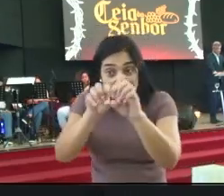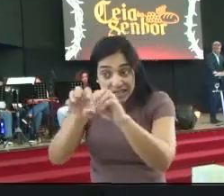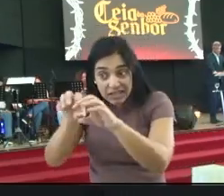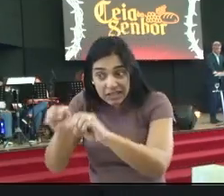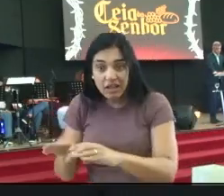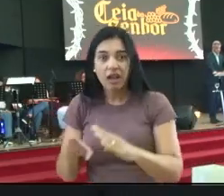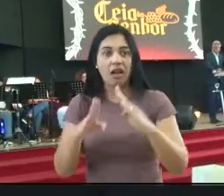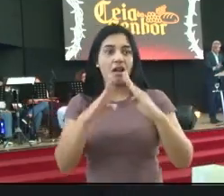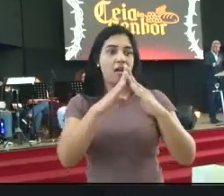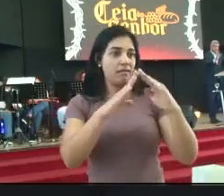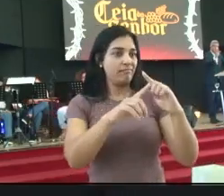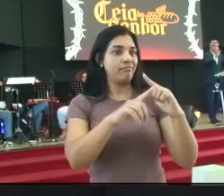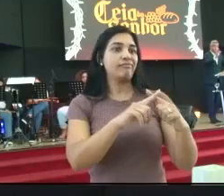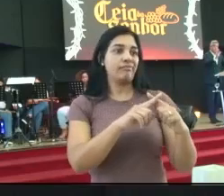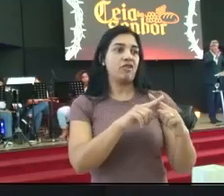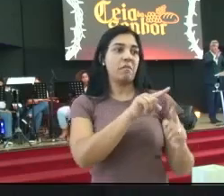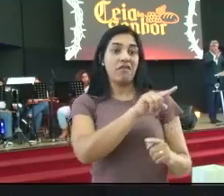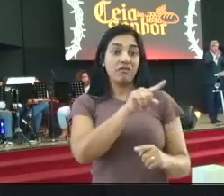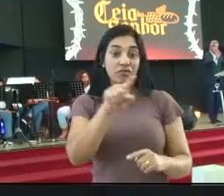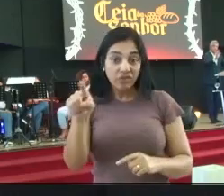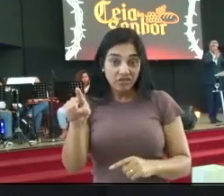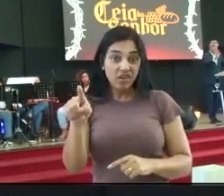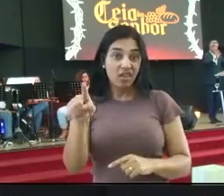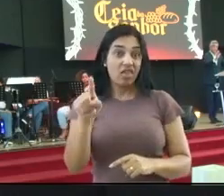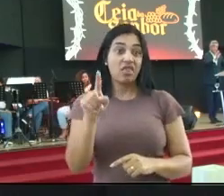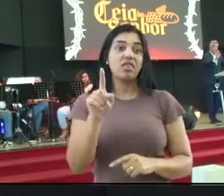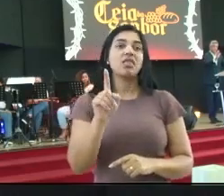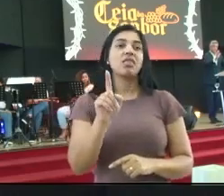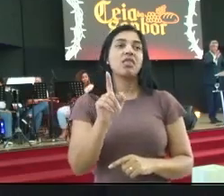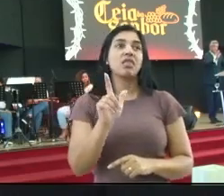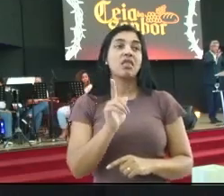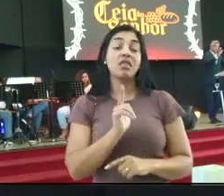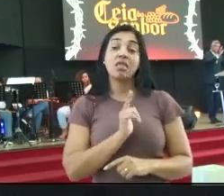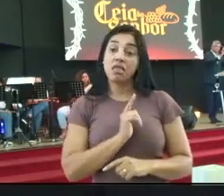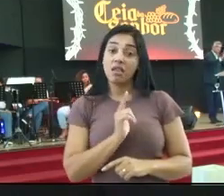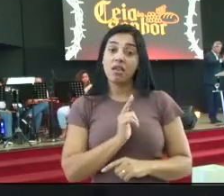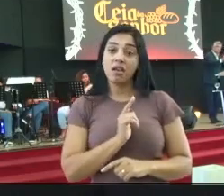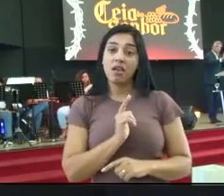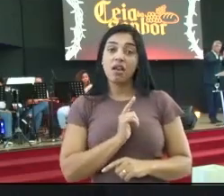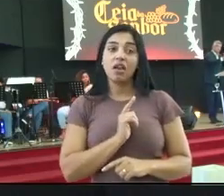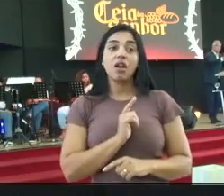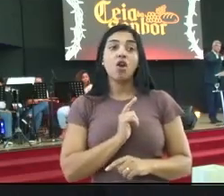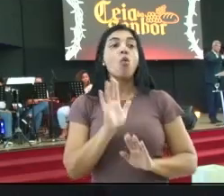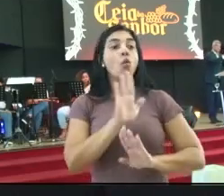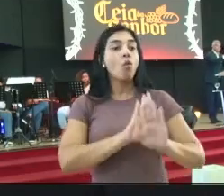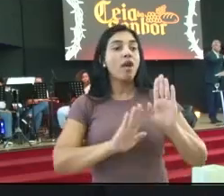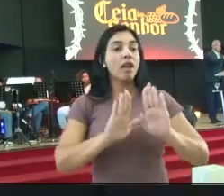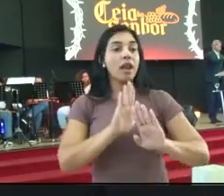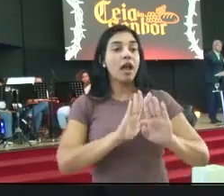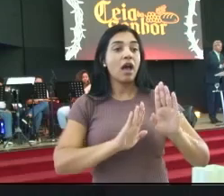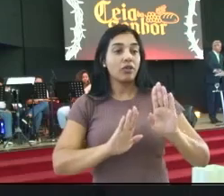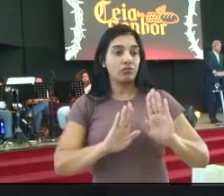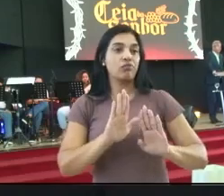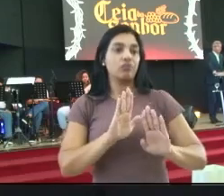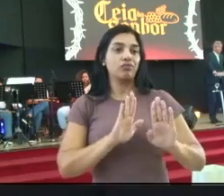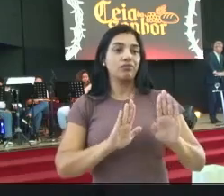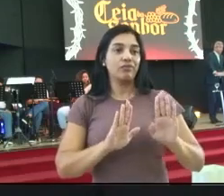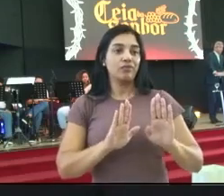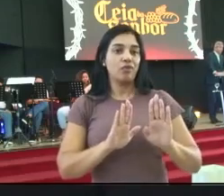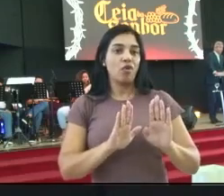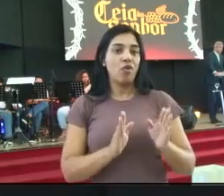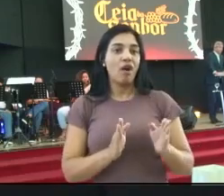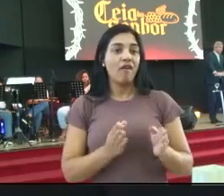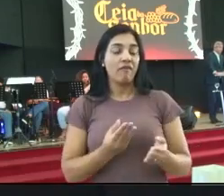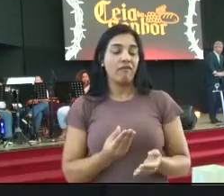igreja, para que você não venha ser vítima desta